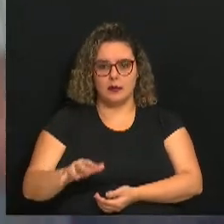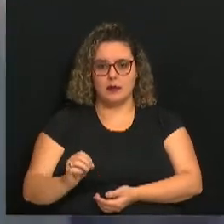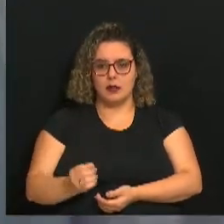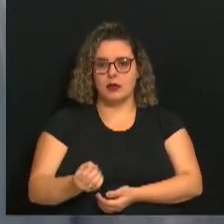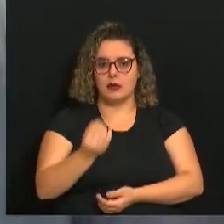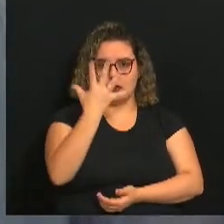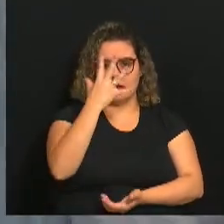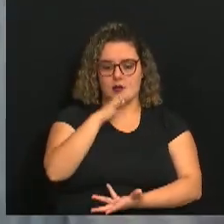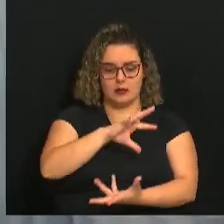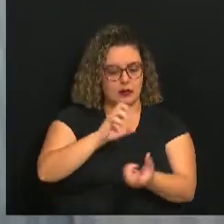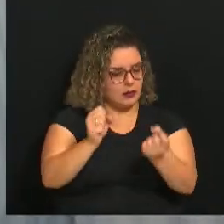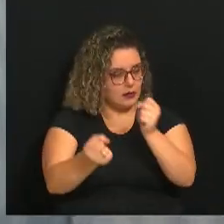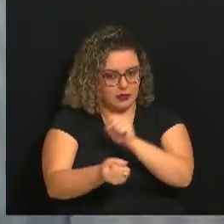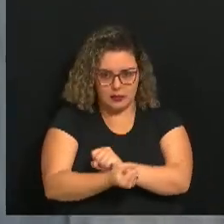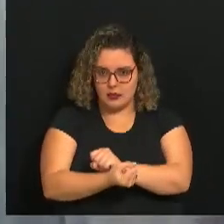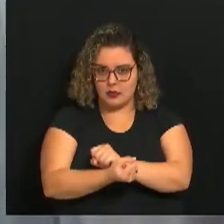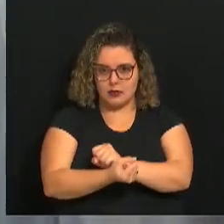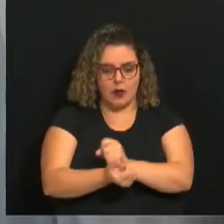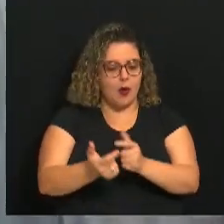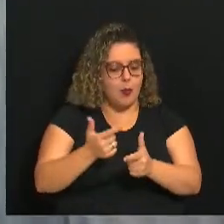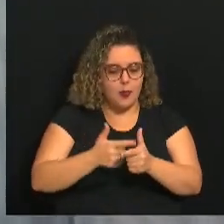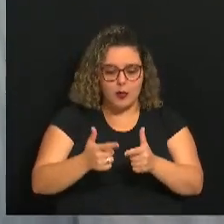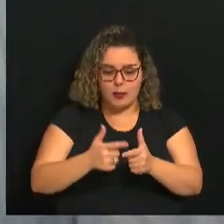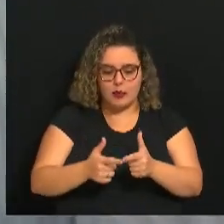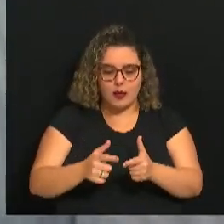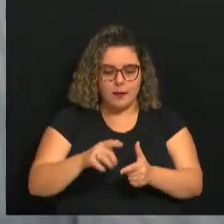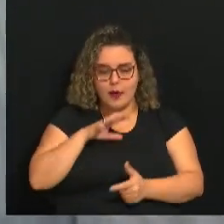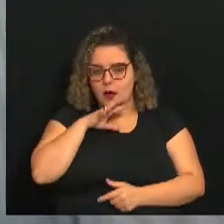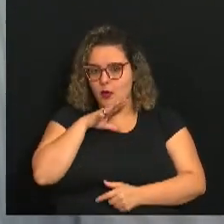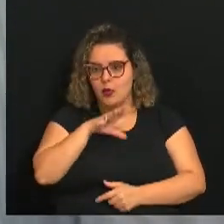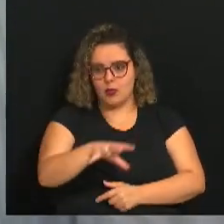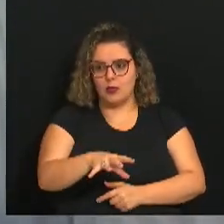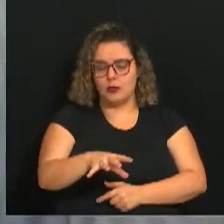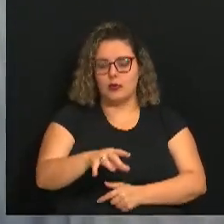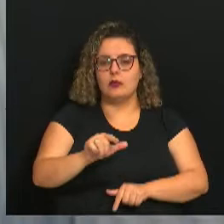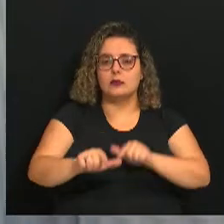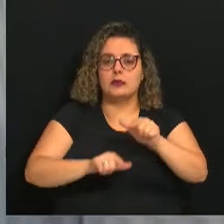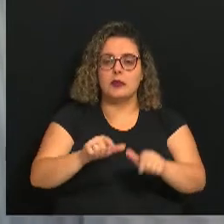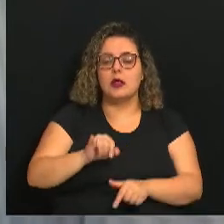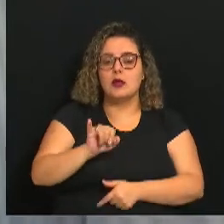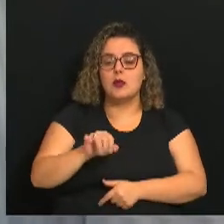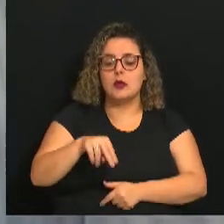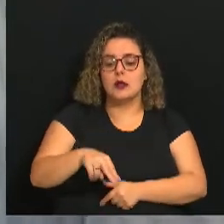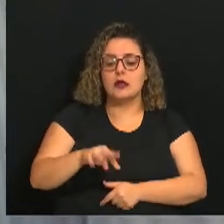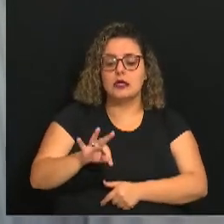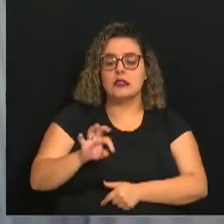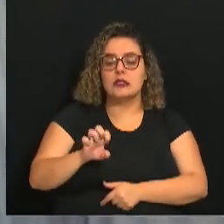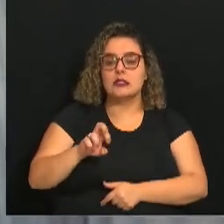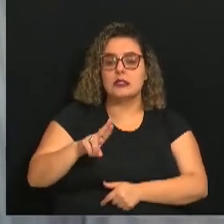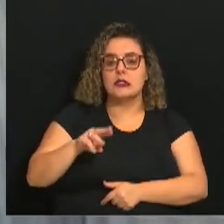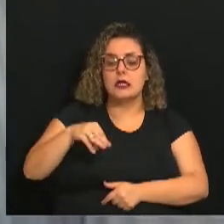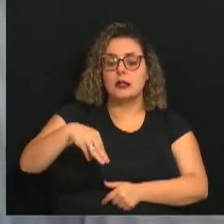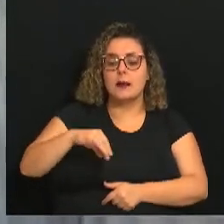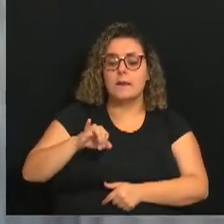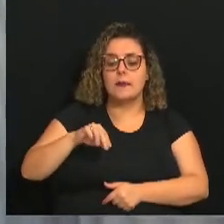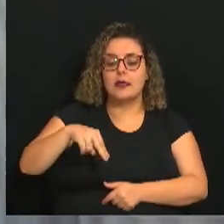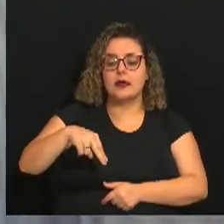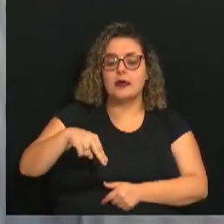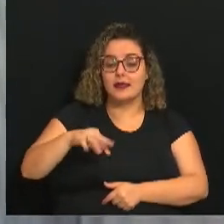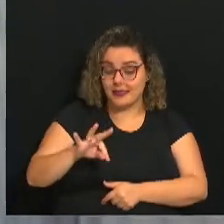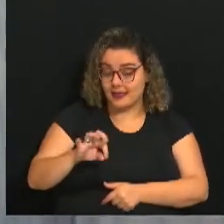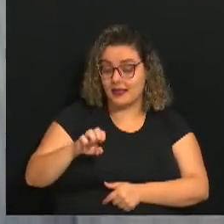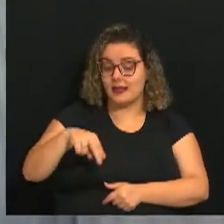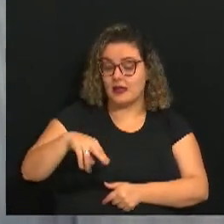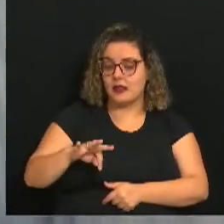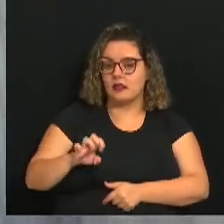dos piores problemas da reforma, foi o chamado trabalho intermitente. O trabalho intermitente, ele